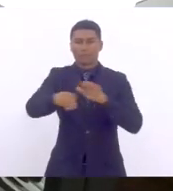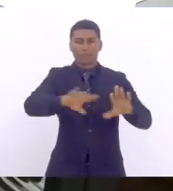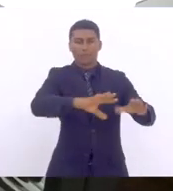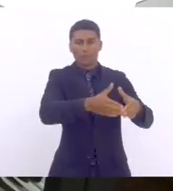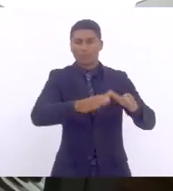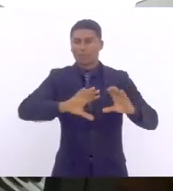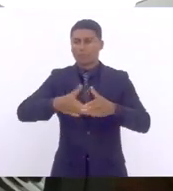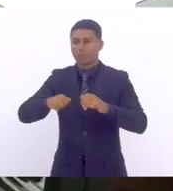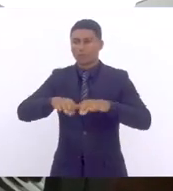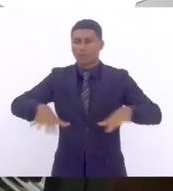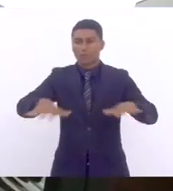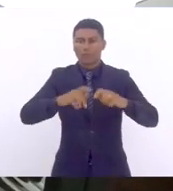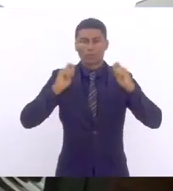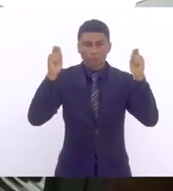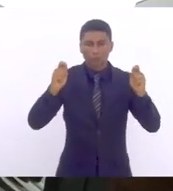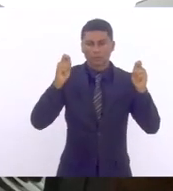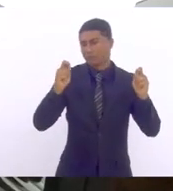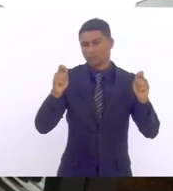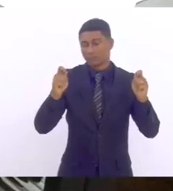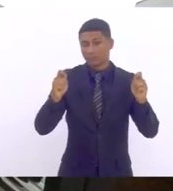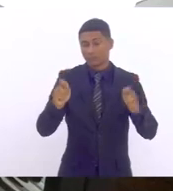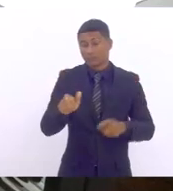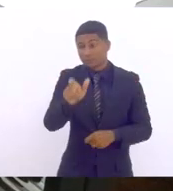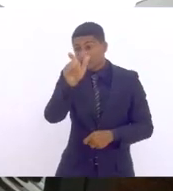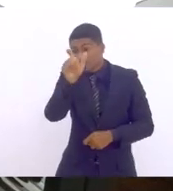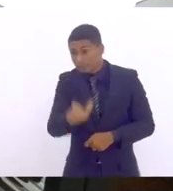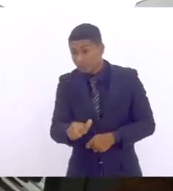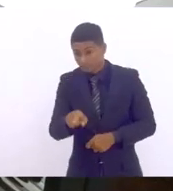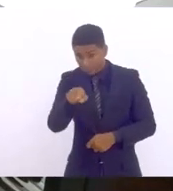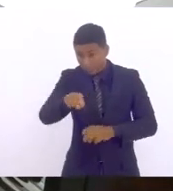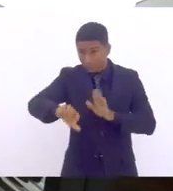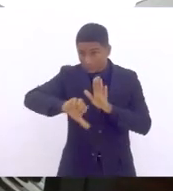de um ato que foi individual. Então, nesse